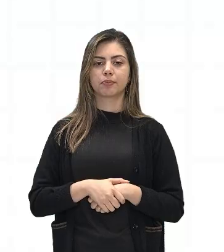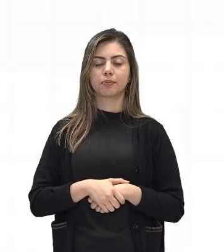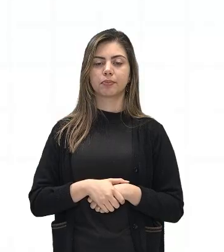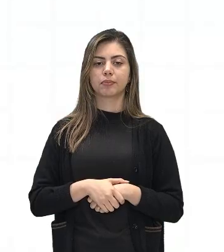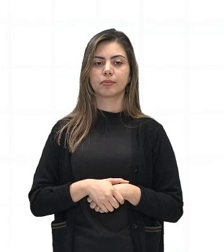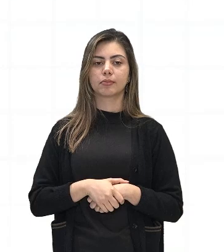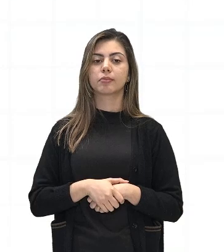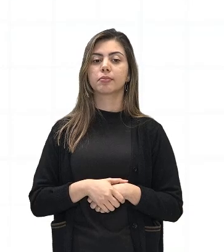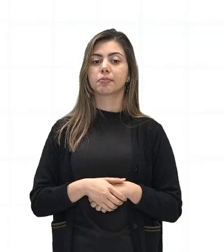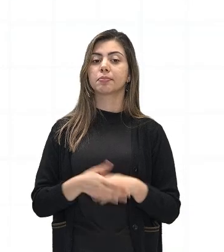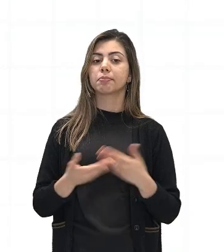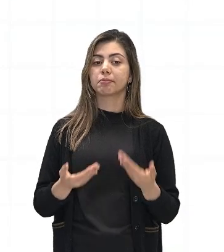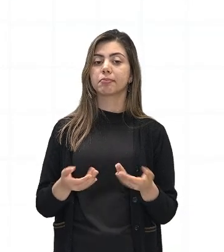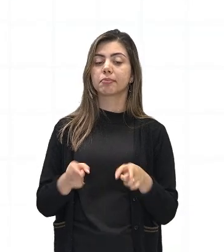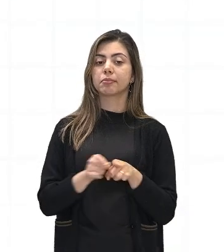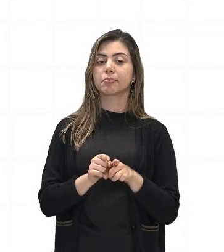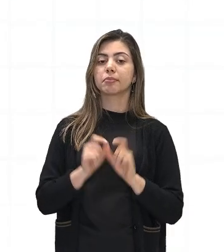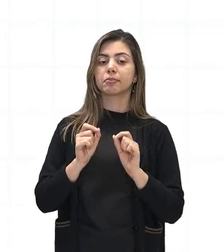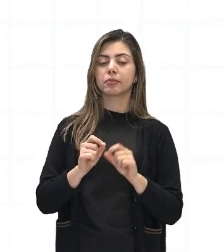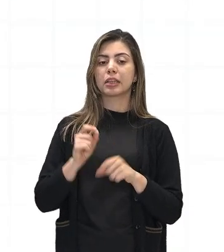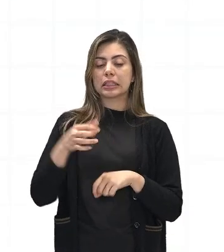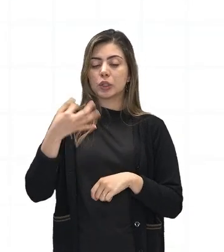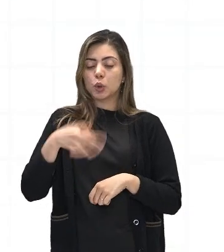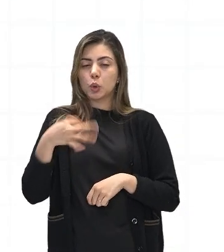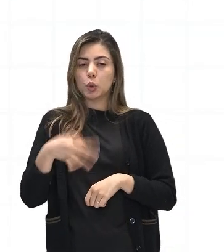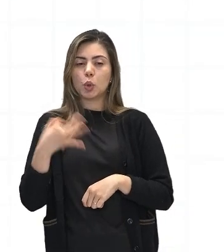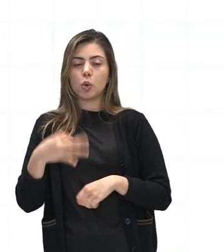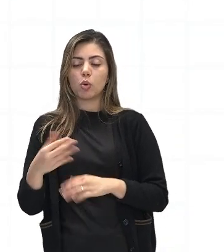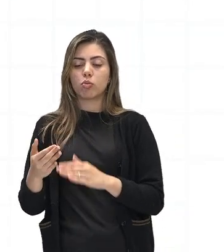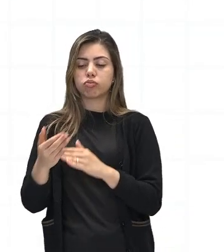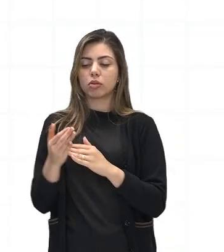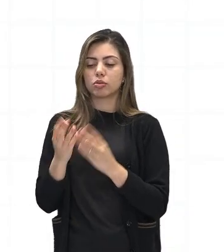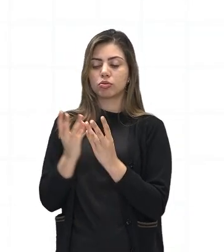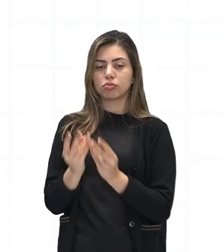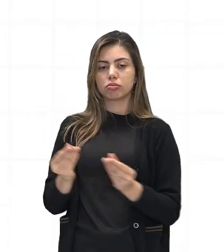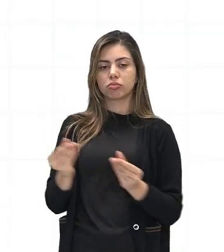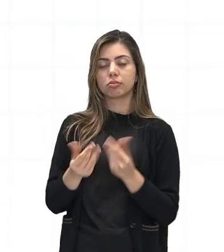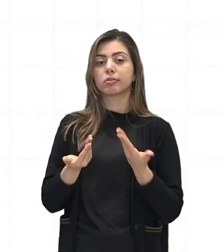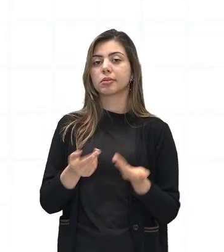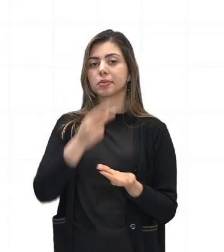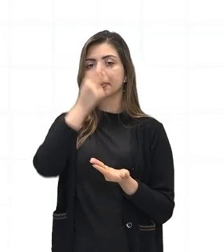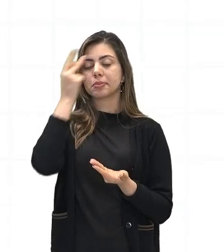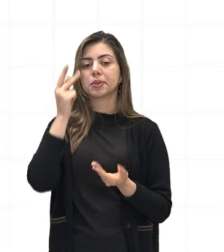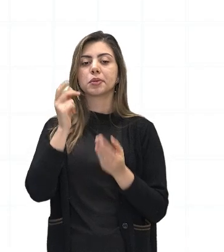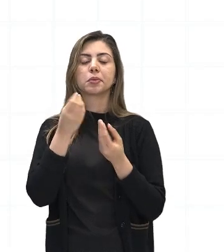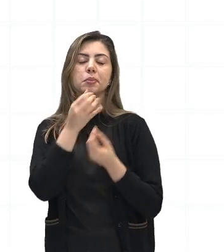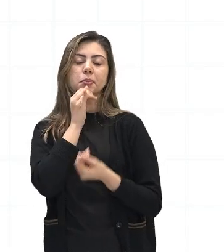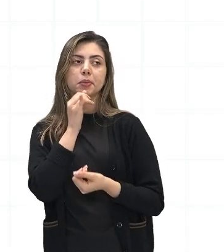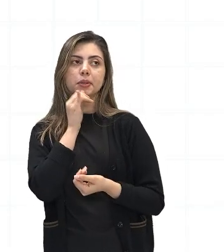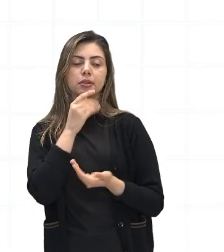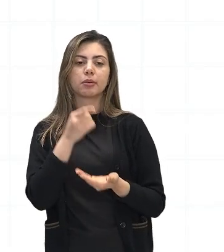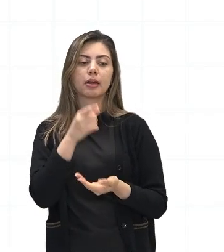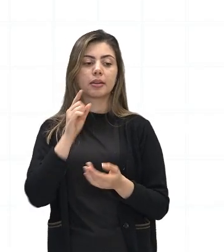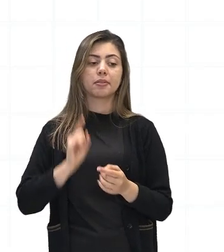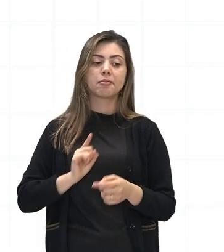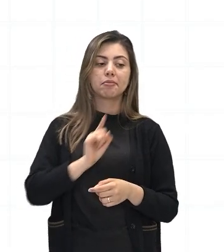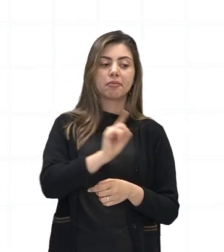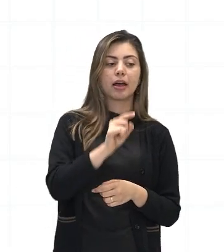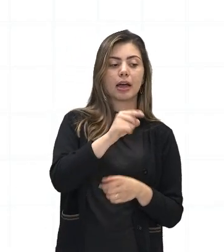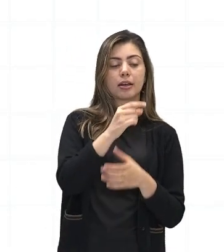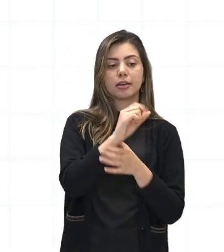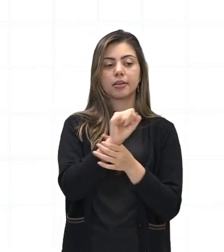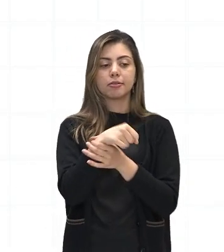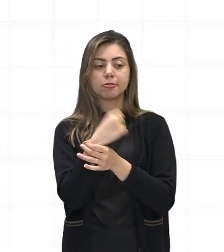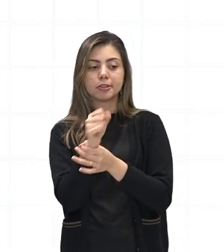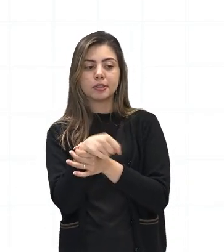Também auxilia ali no alívio da dor. Então, geralmente, as pessoas procuram essas sessões de